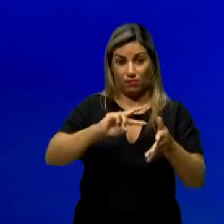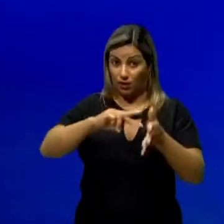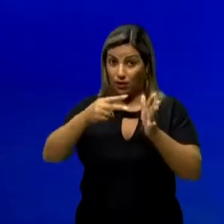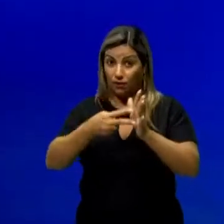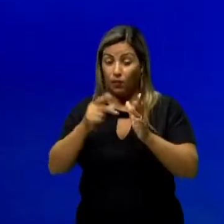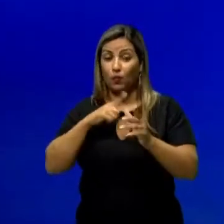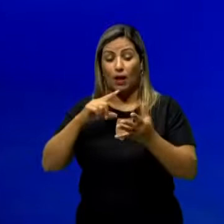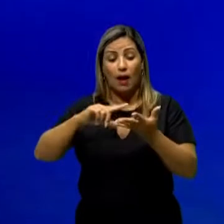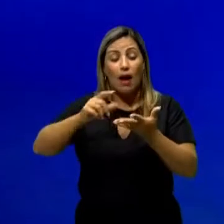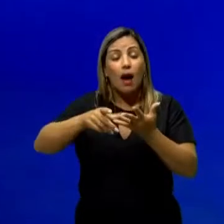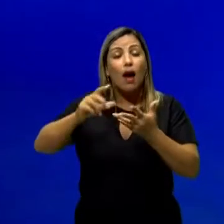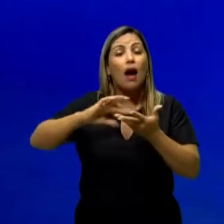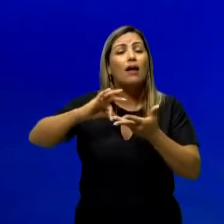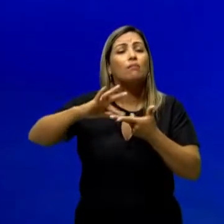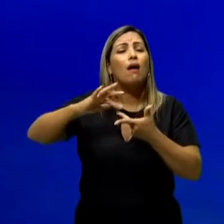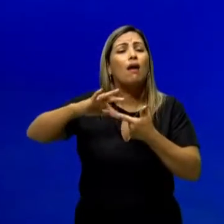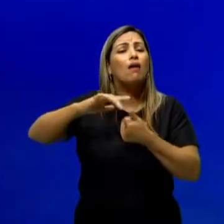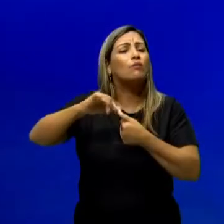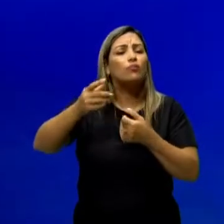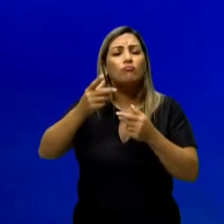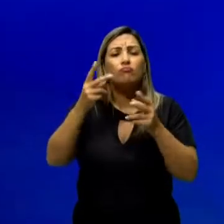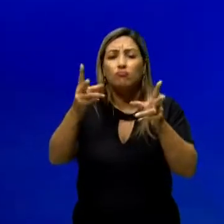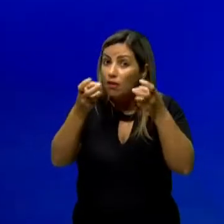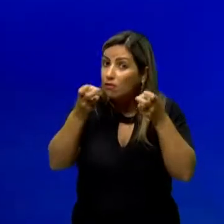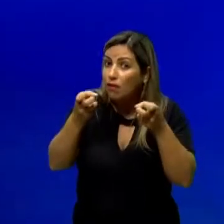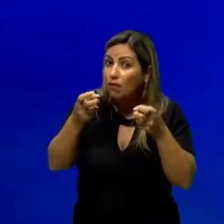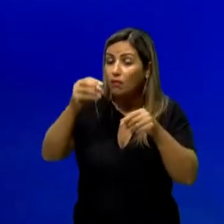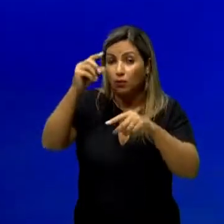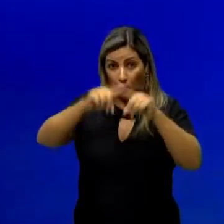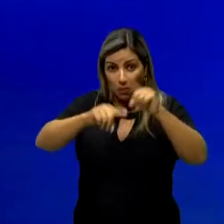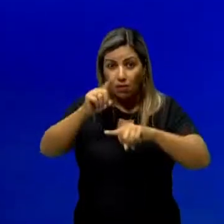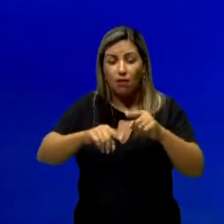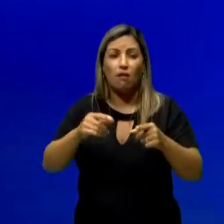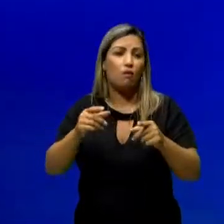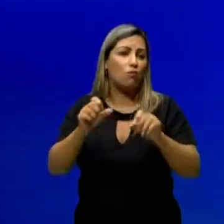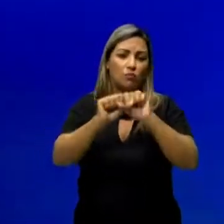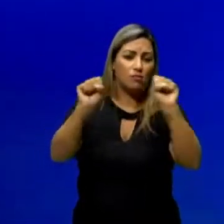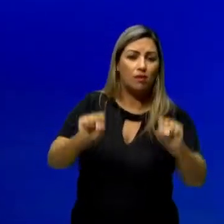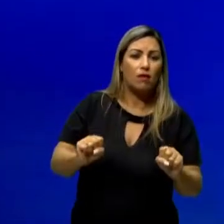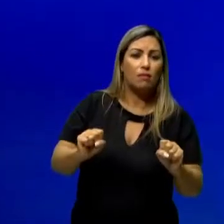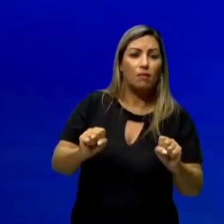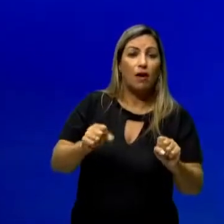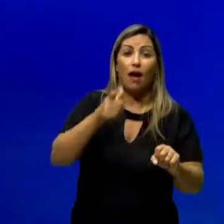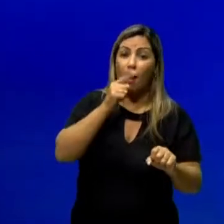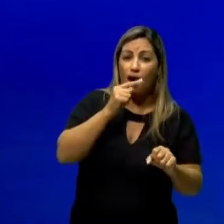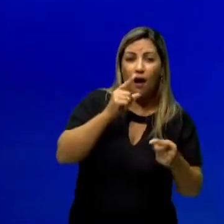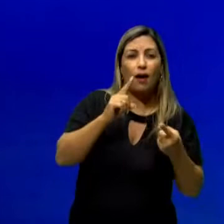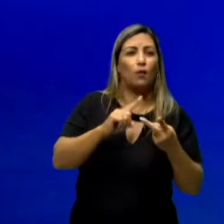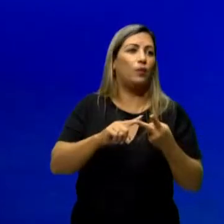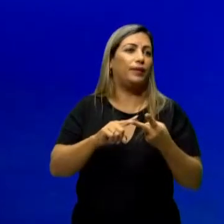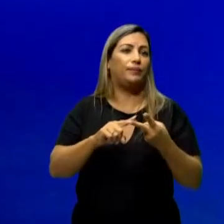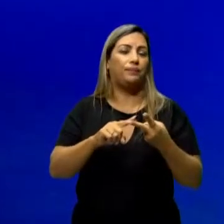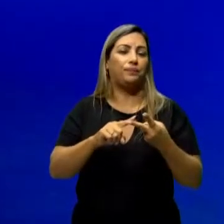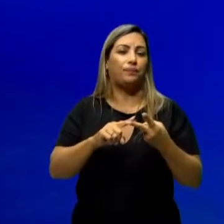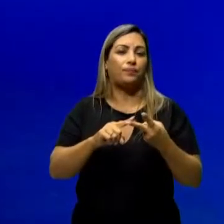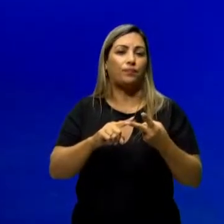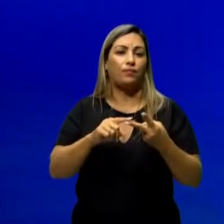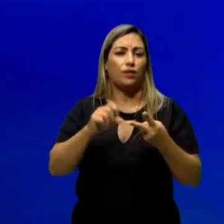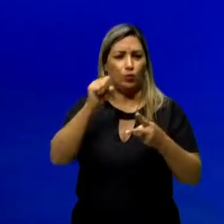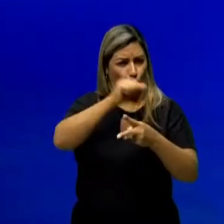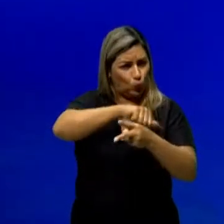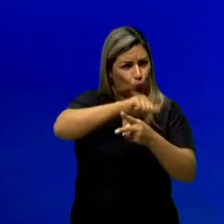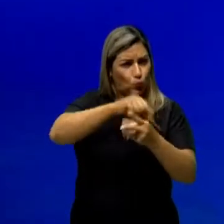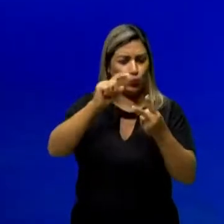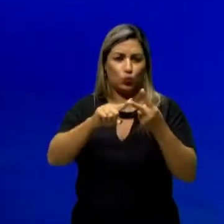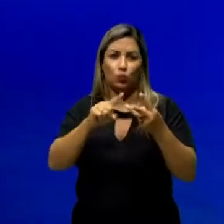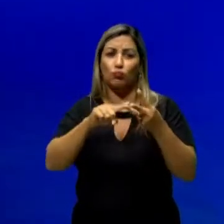significa os aspectos que eu consigo perceber em um sistema, seja ele no estado líquido, seja ele no estado